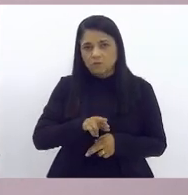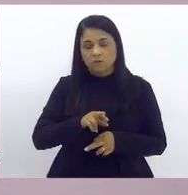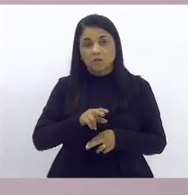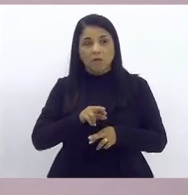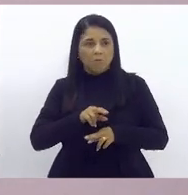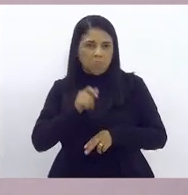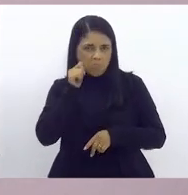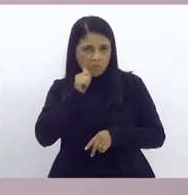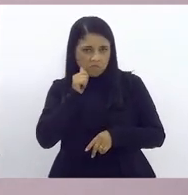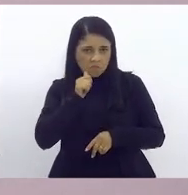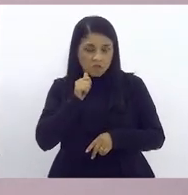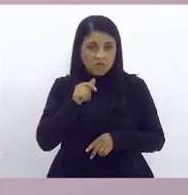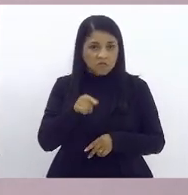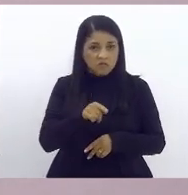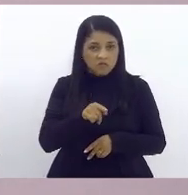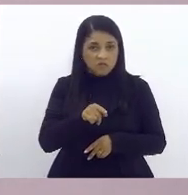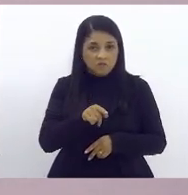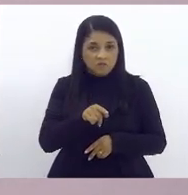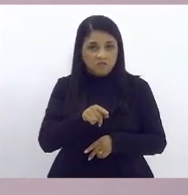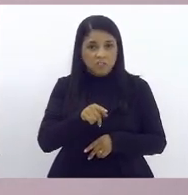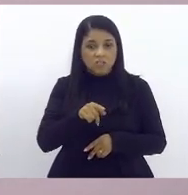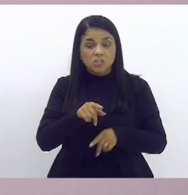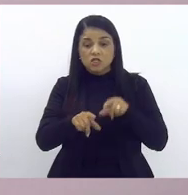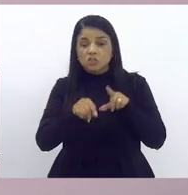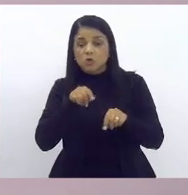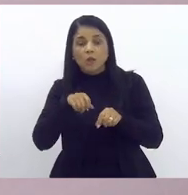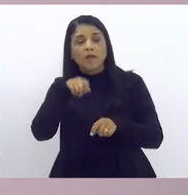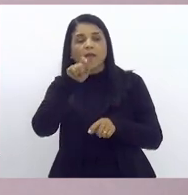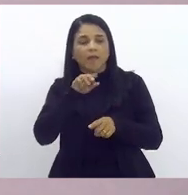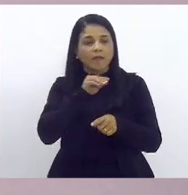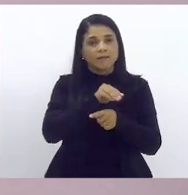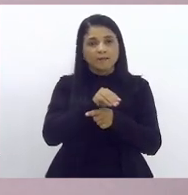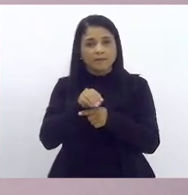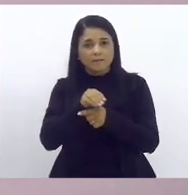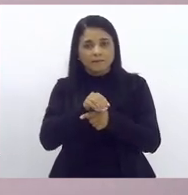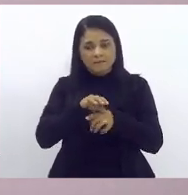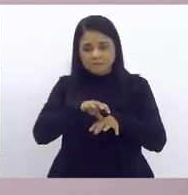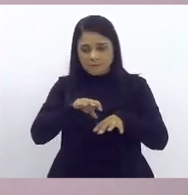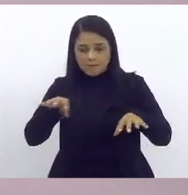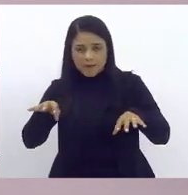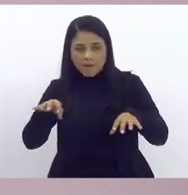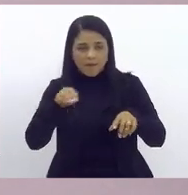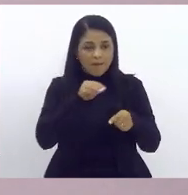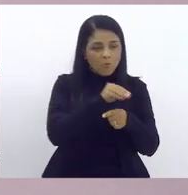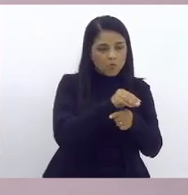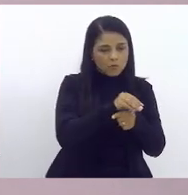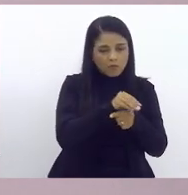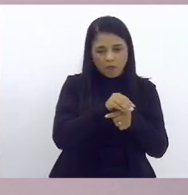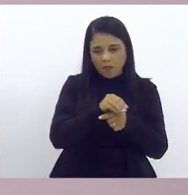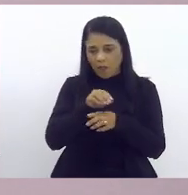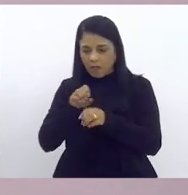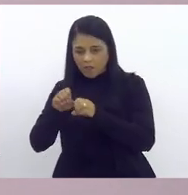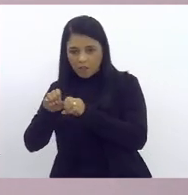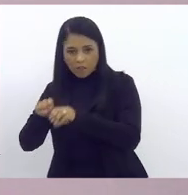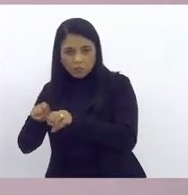professor, ele escolhe o que ele vai cuidar, porque há a separação de quem cuida e de quem educa.